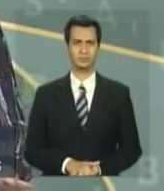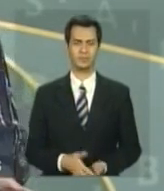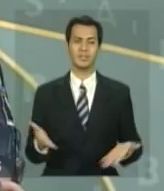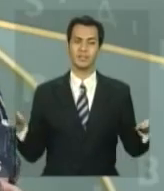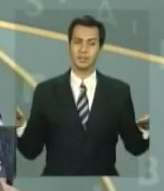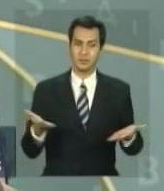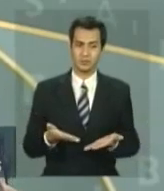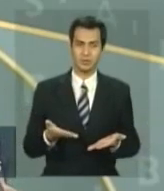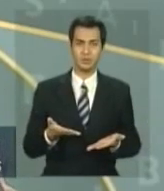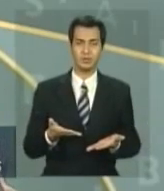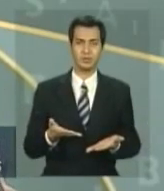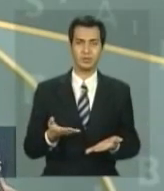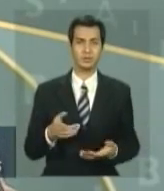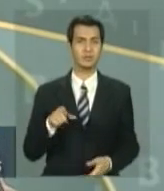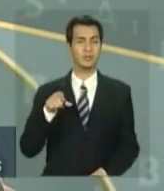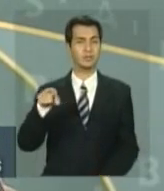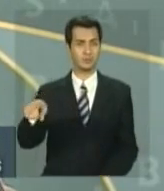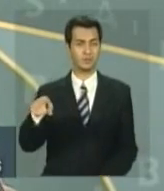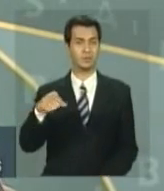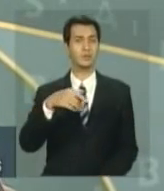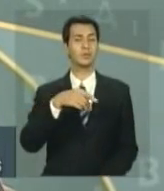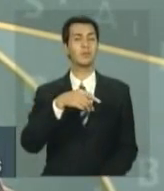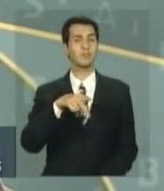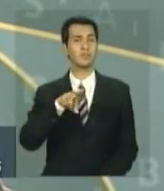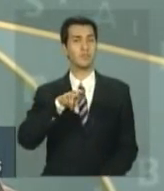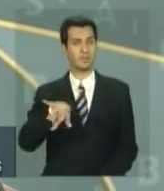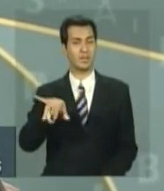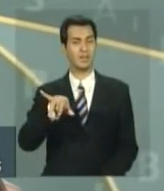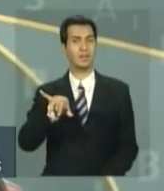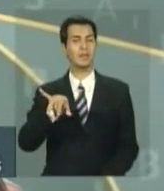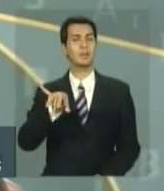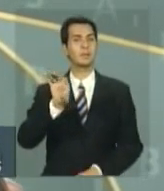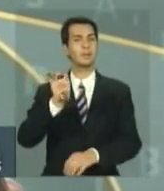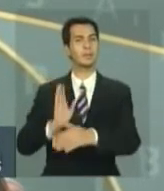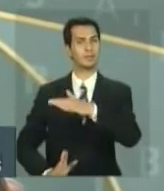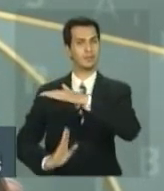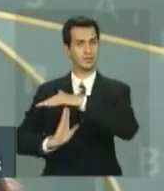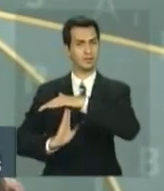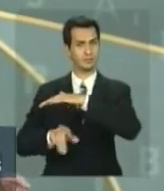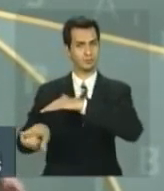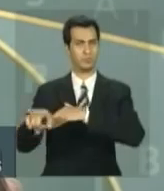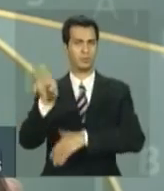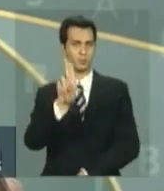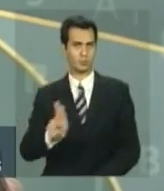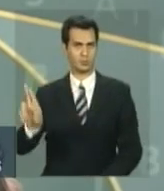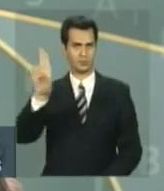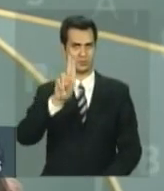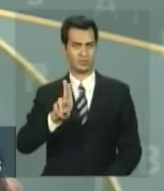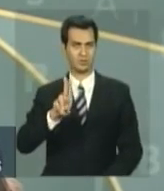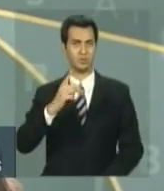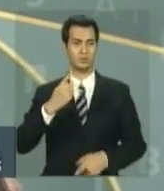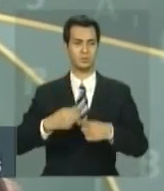se afasta por um tempo da academia e se afasta de uma carreira